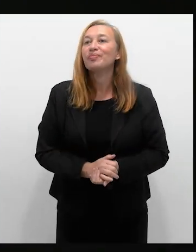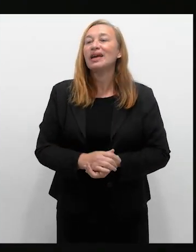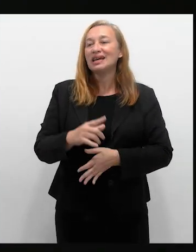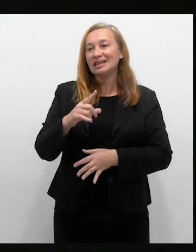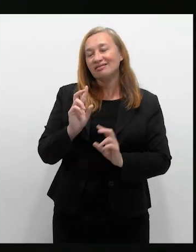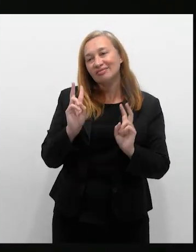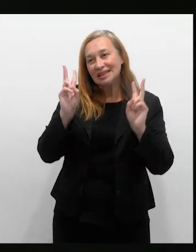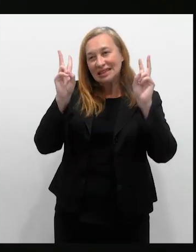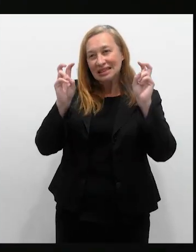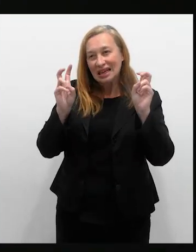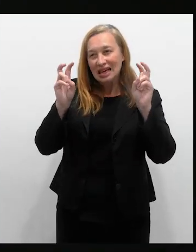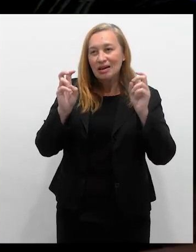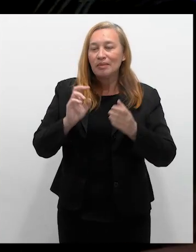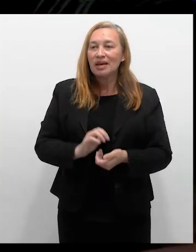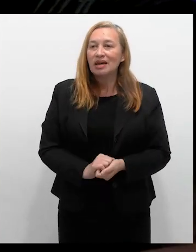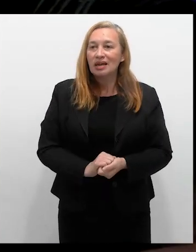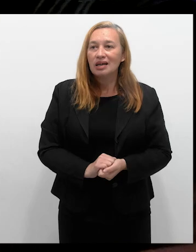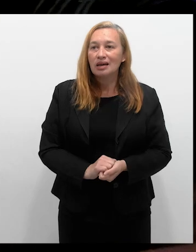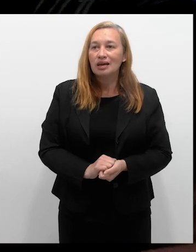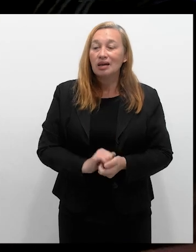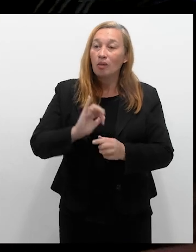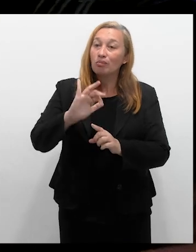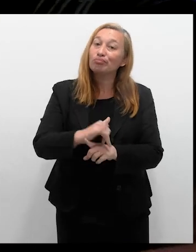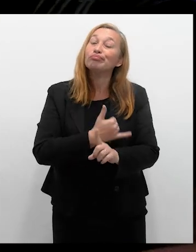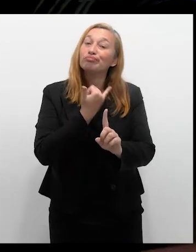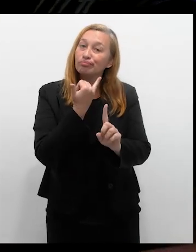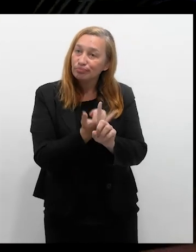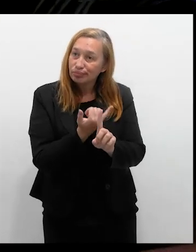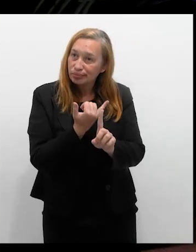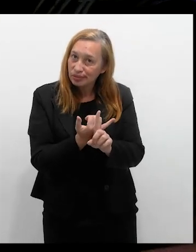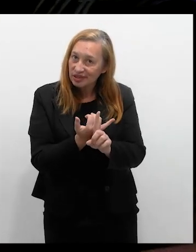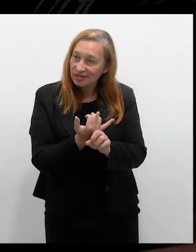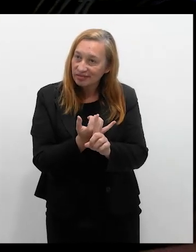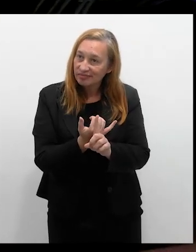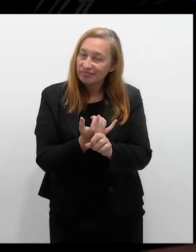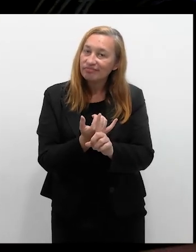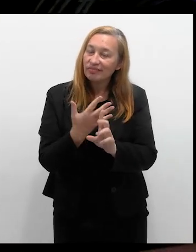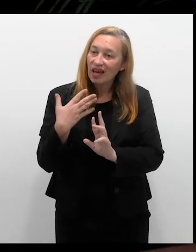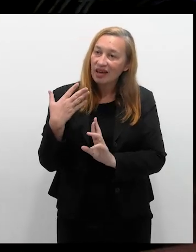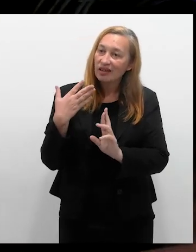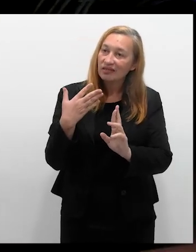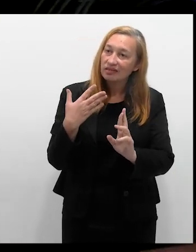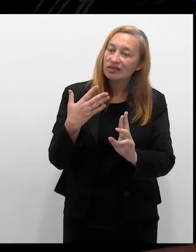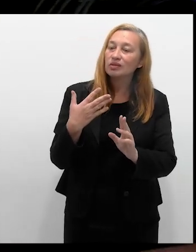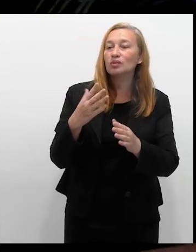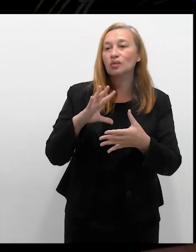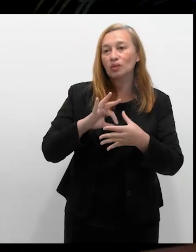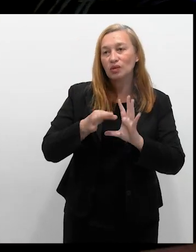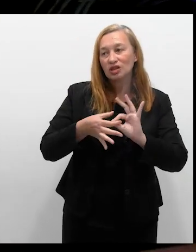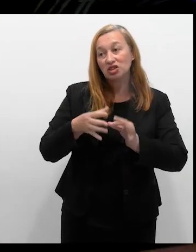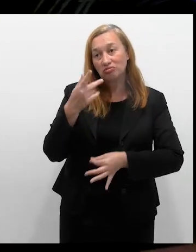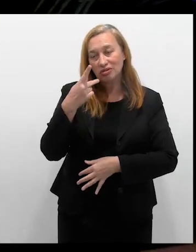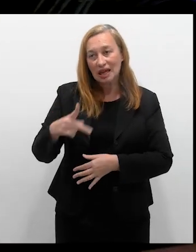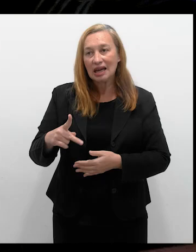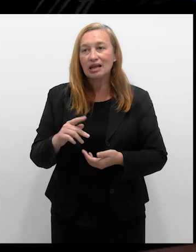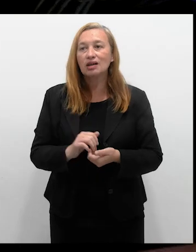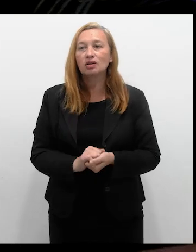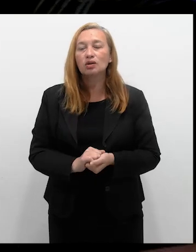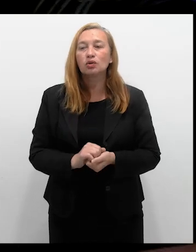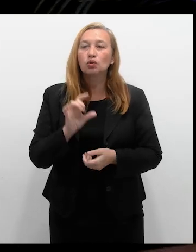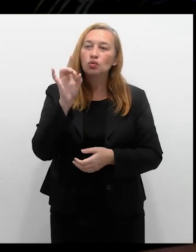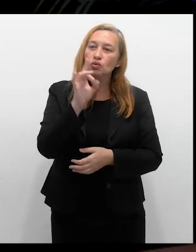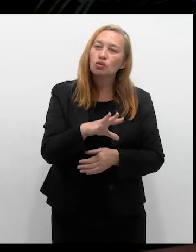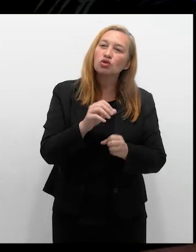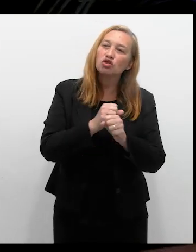tempo? Olha, temas que aparecem muito é o bullying, né? Que é muito presente no contexto